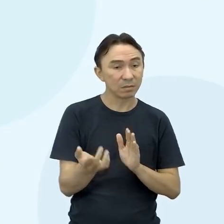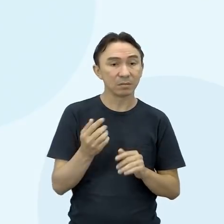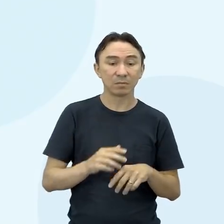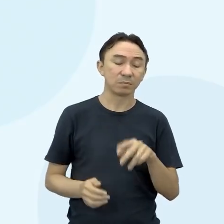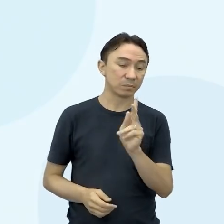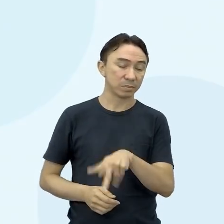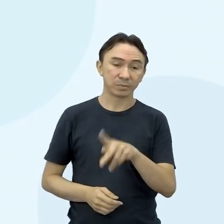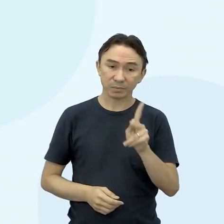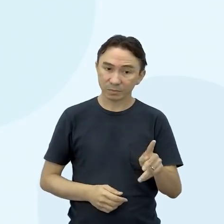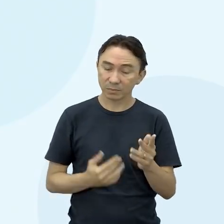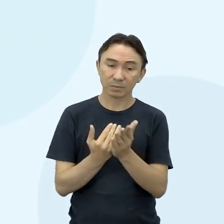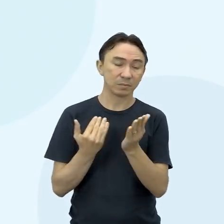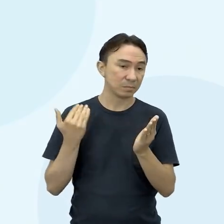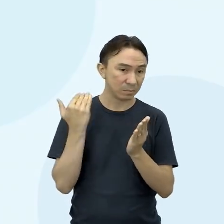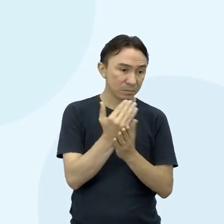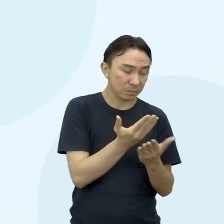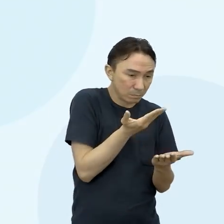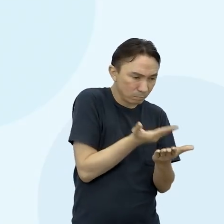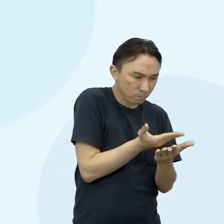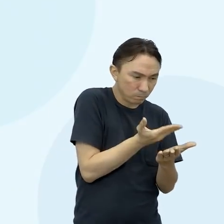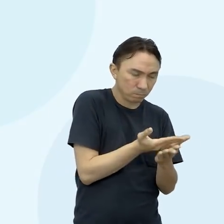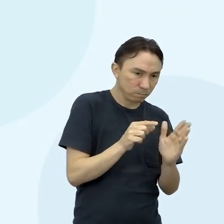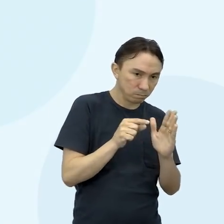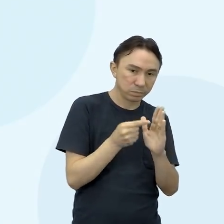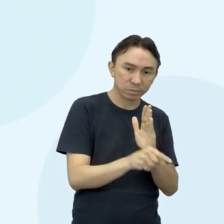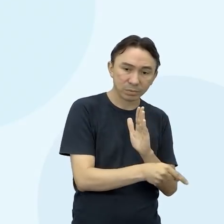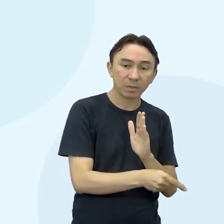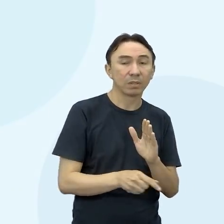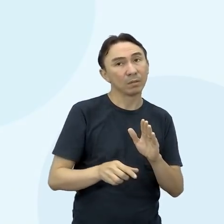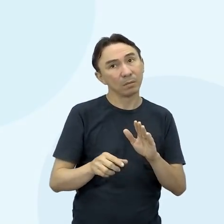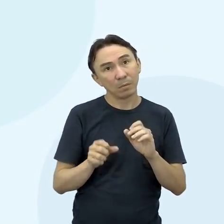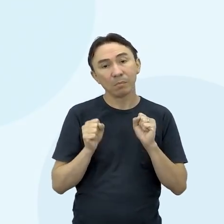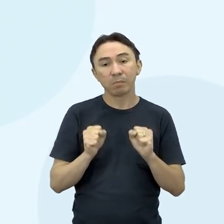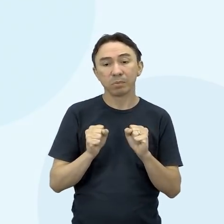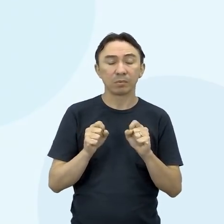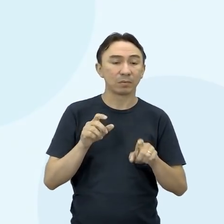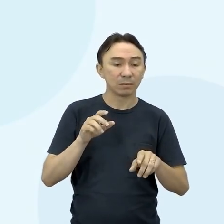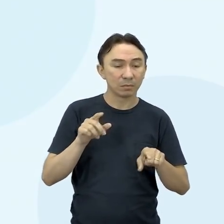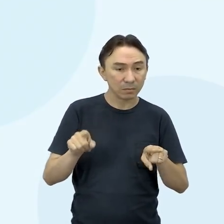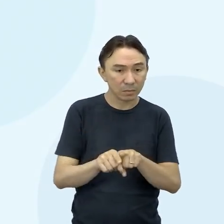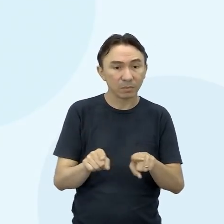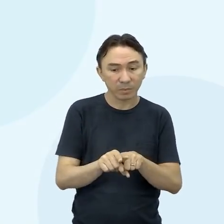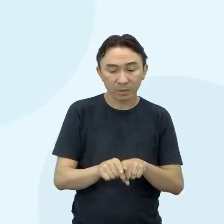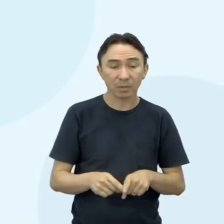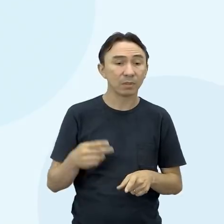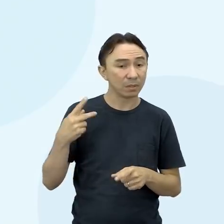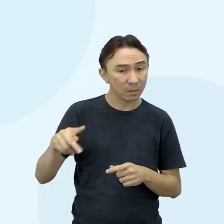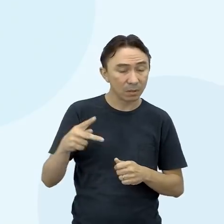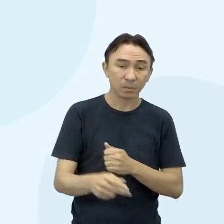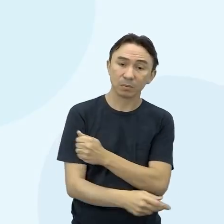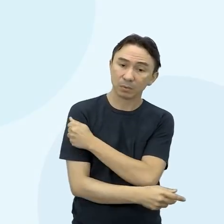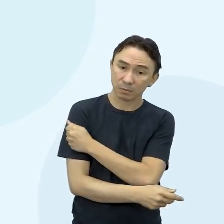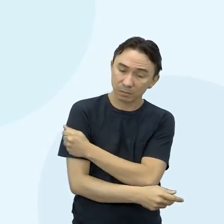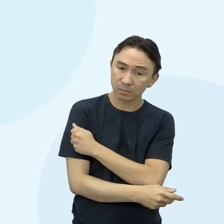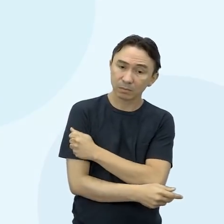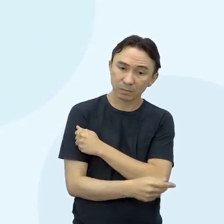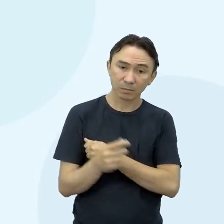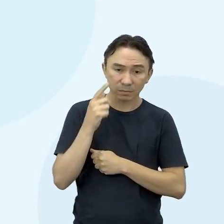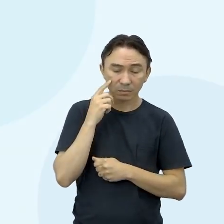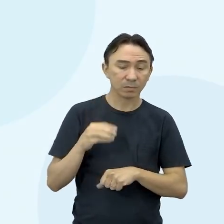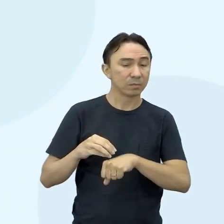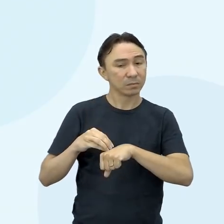professor para estudo, como, muitas vezes, um material que pode ser fornecido para os estudantes numa sala de